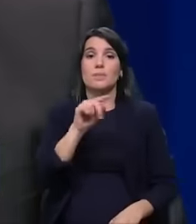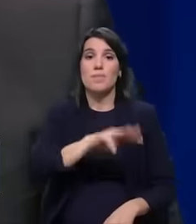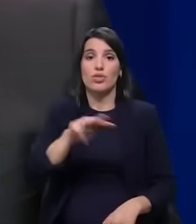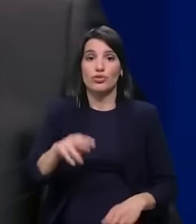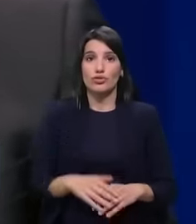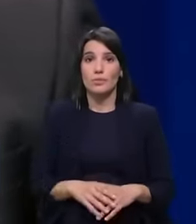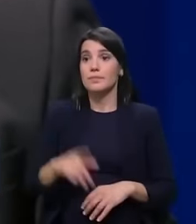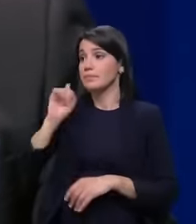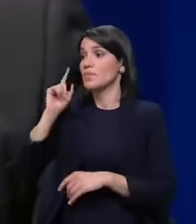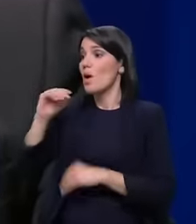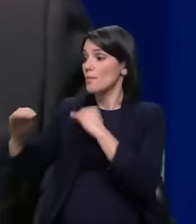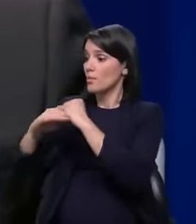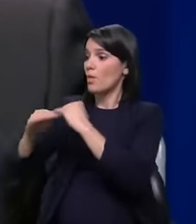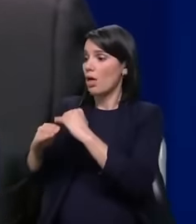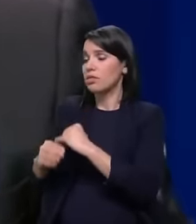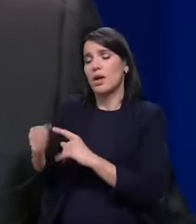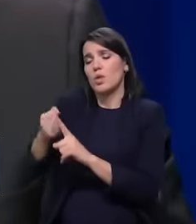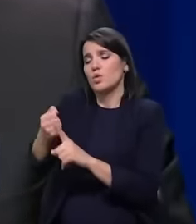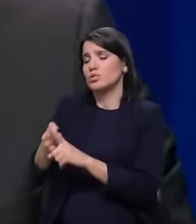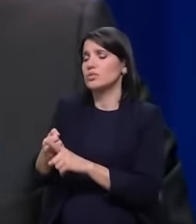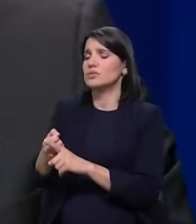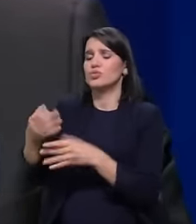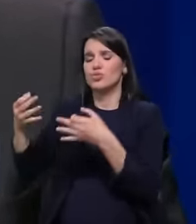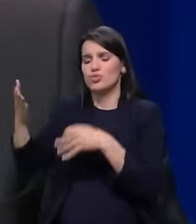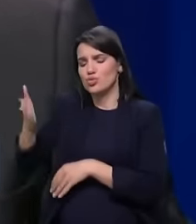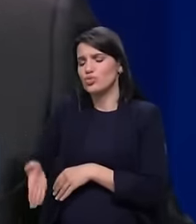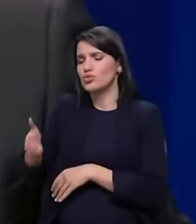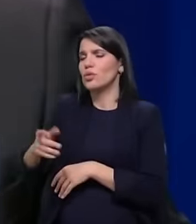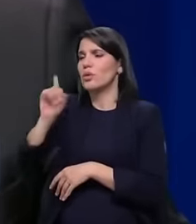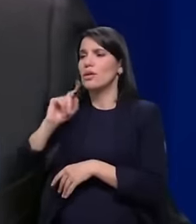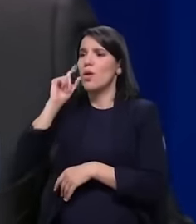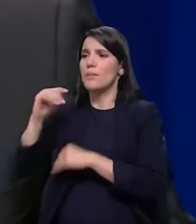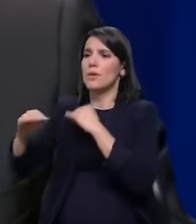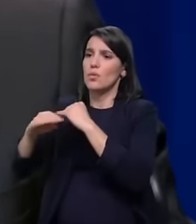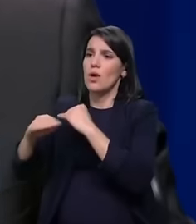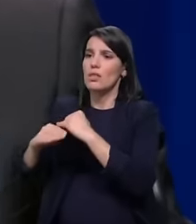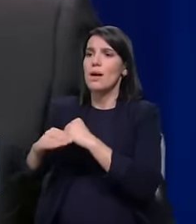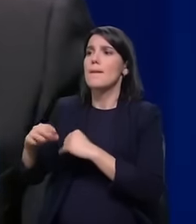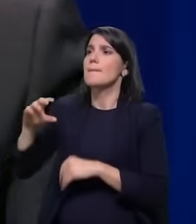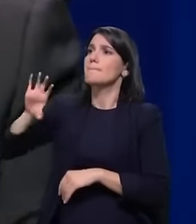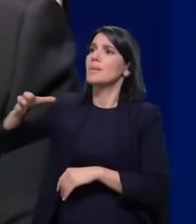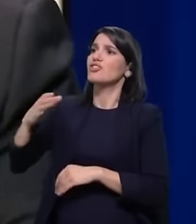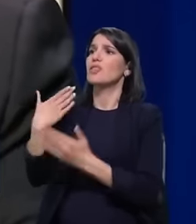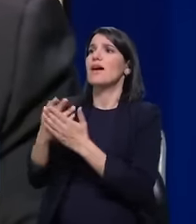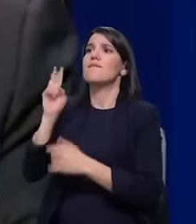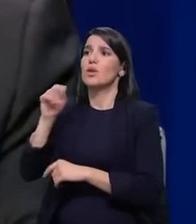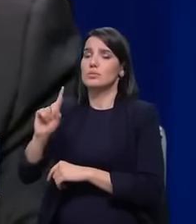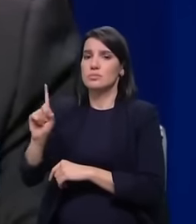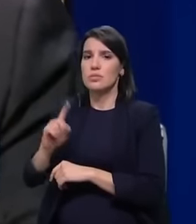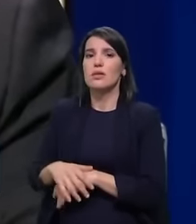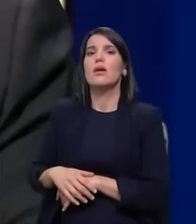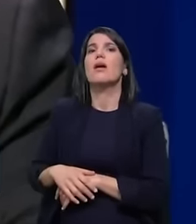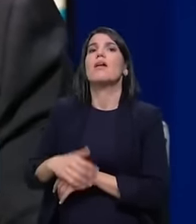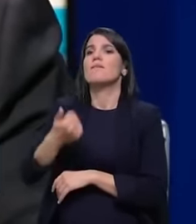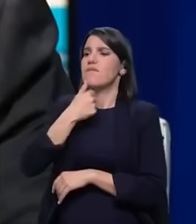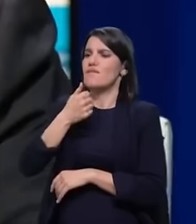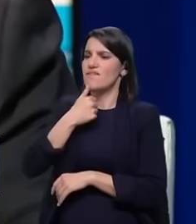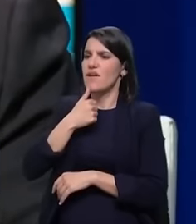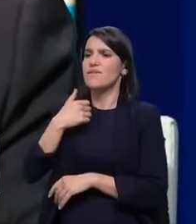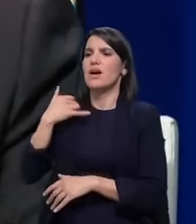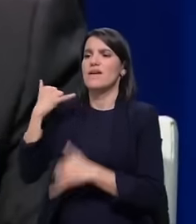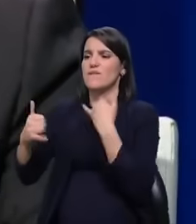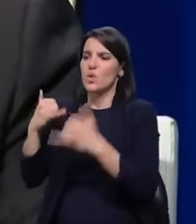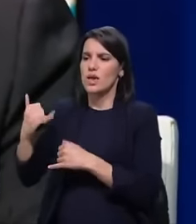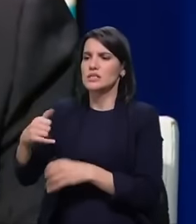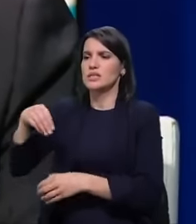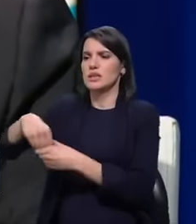é a luta justíssima entre homens e mulheres num país que nem sempre lhes tem dado o devido valor. é o combate à violência doméstica sem tréguas, como nós temos